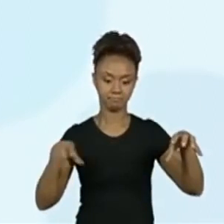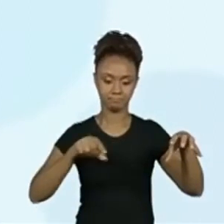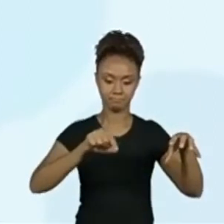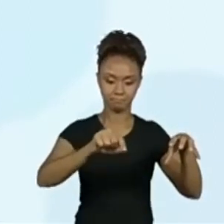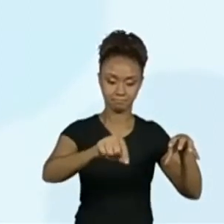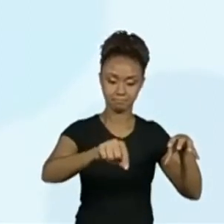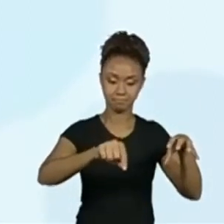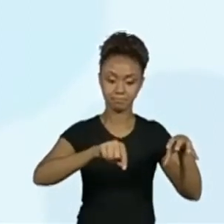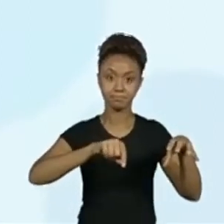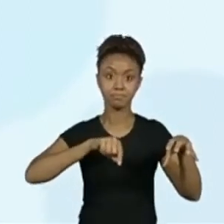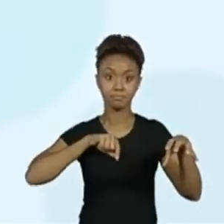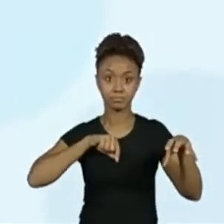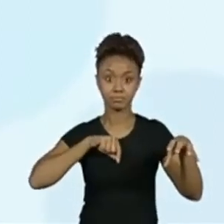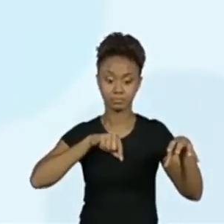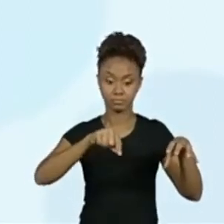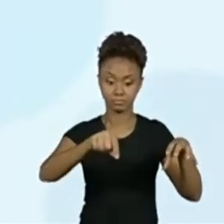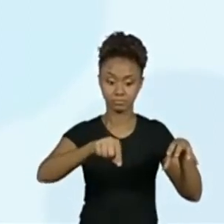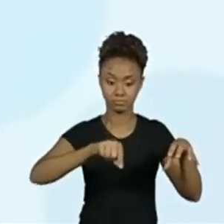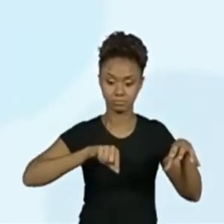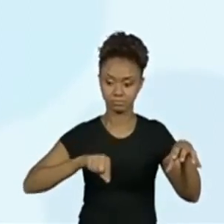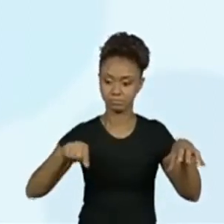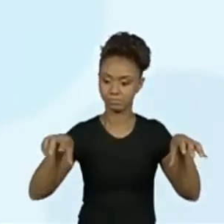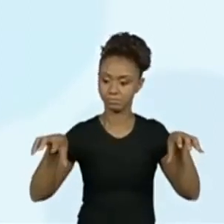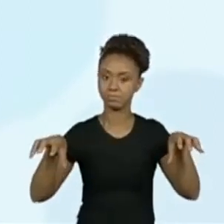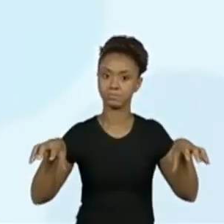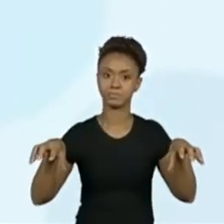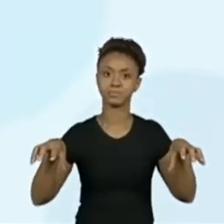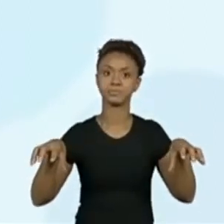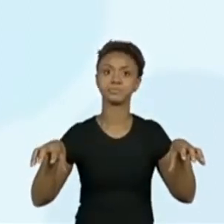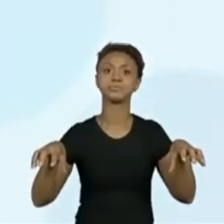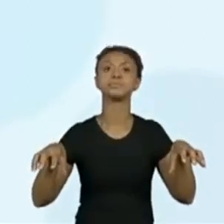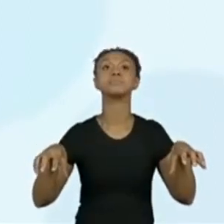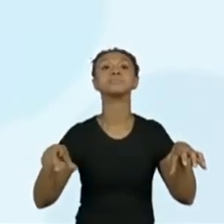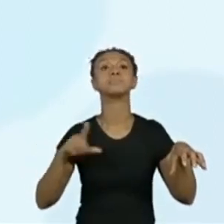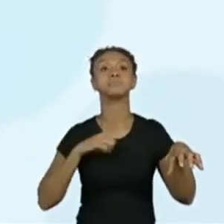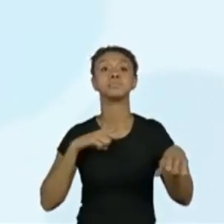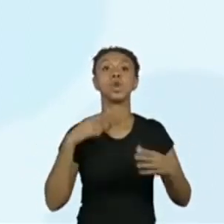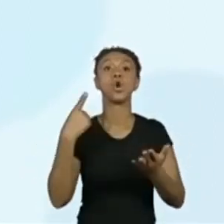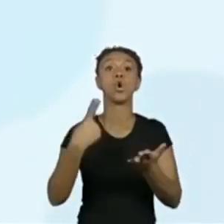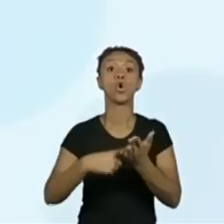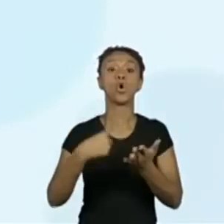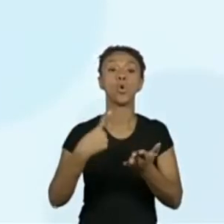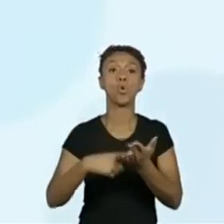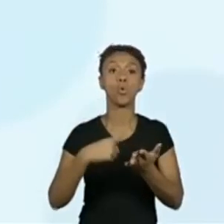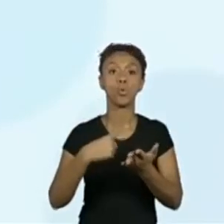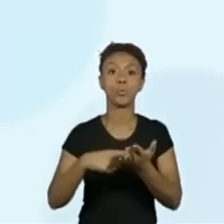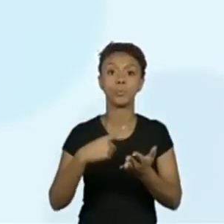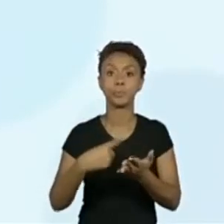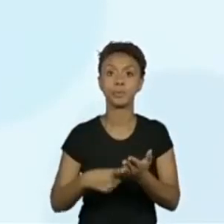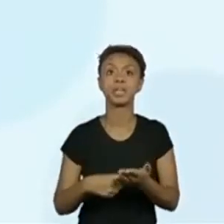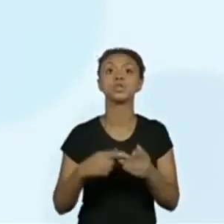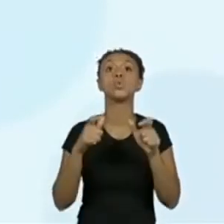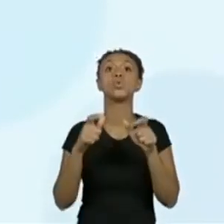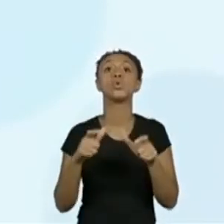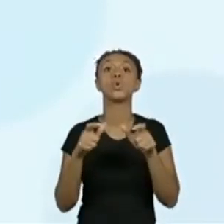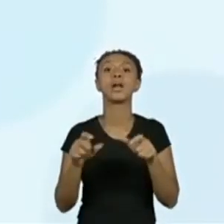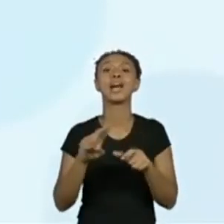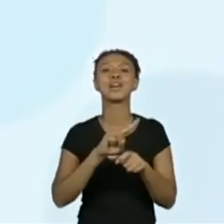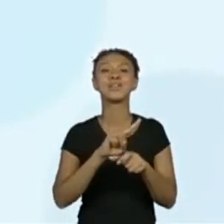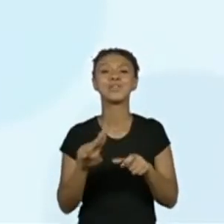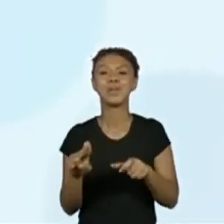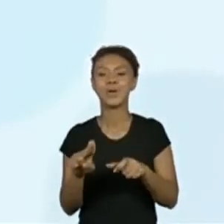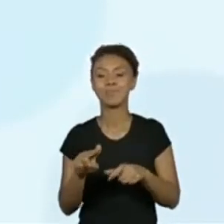meio. São estabelecidas 2 áreas, chamadas cemitério,